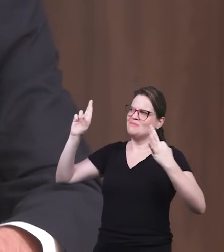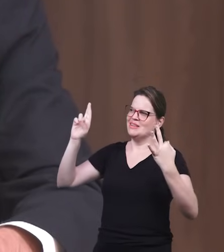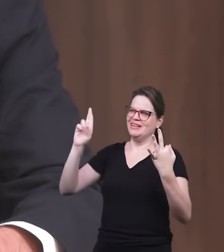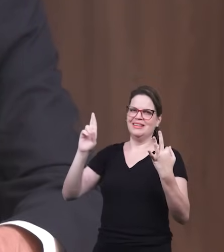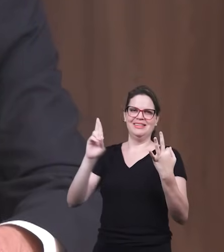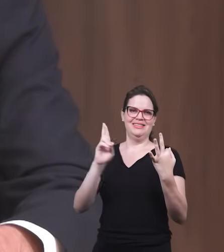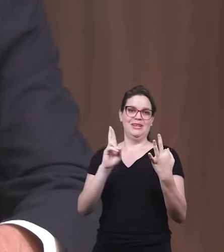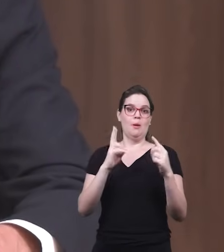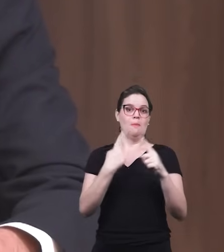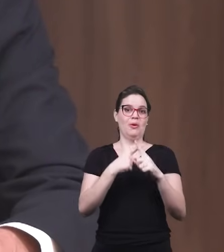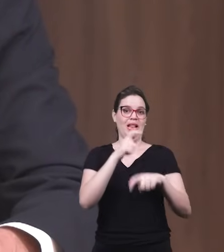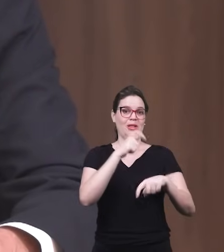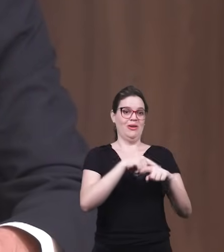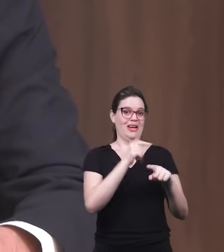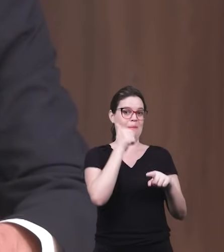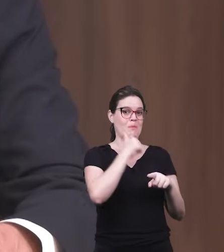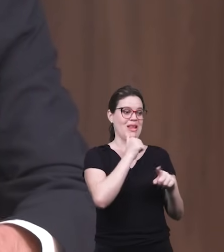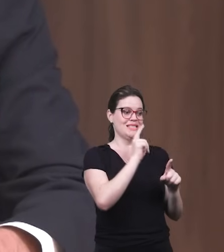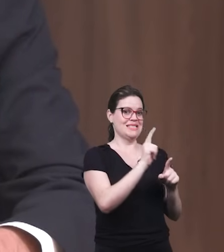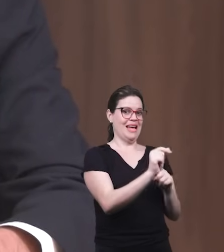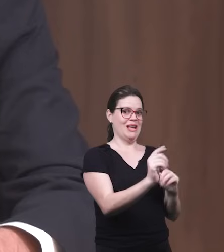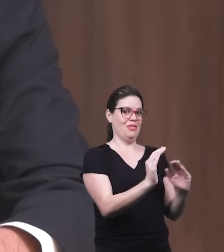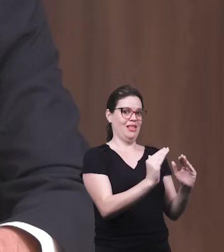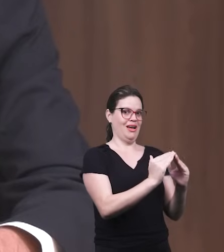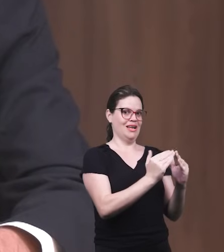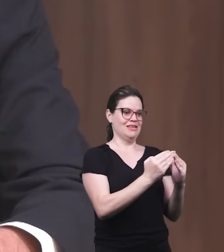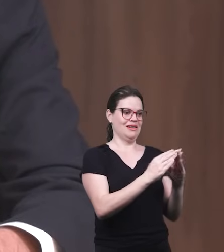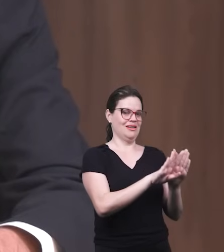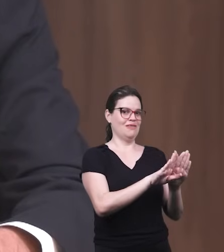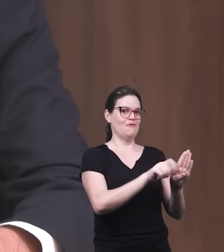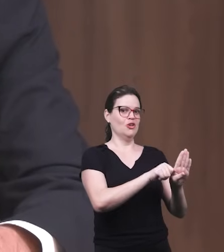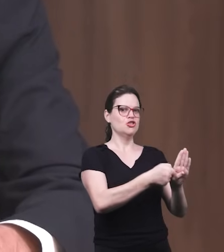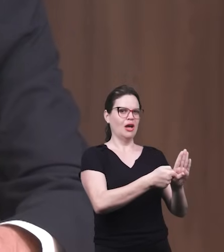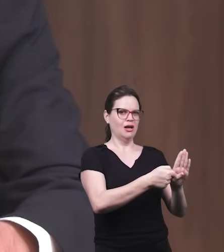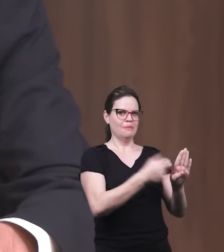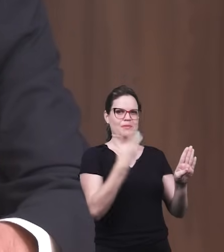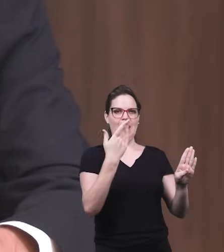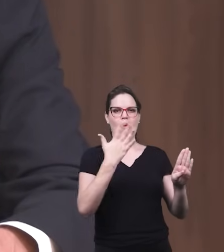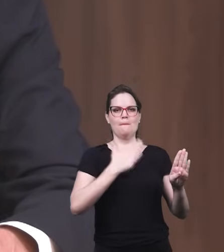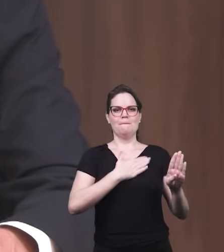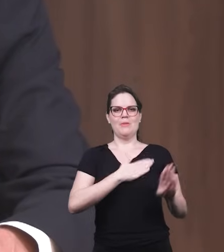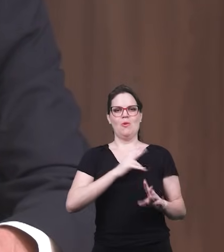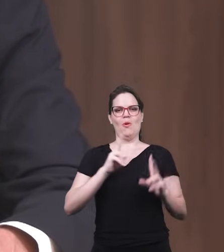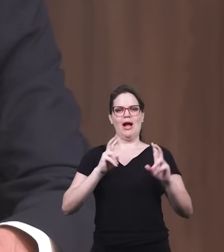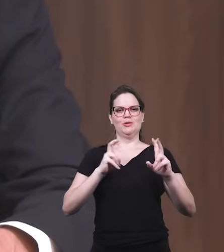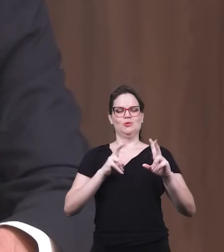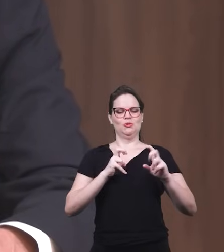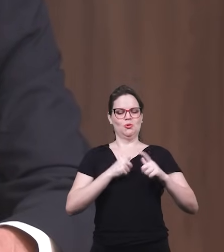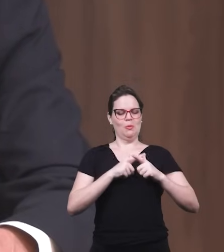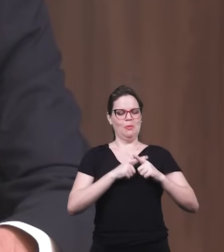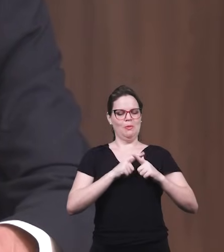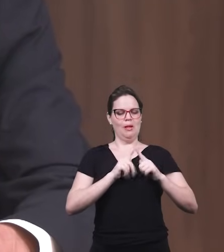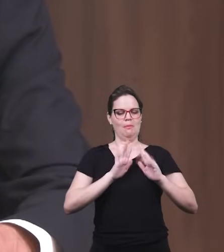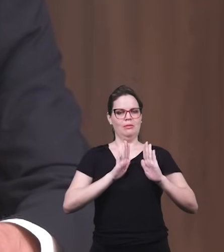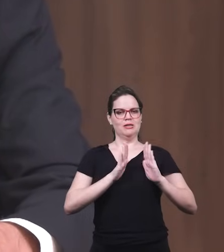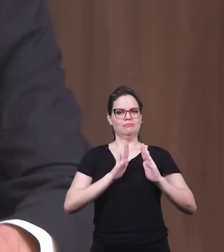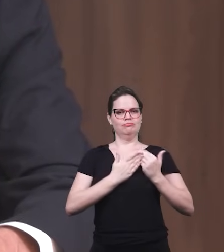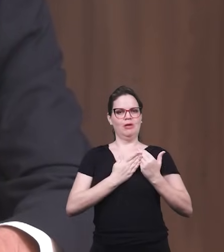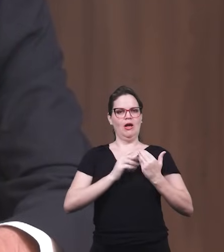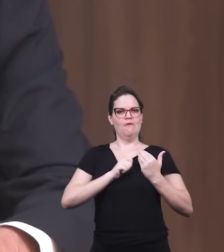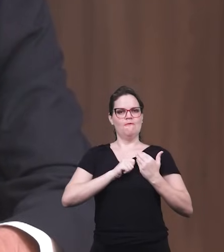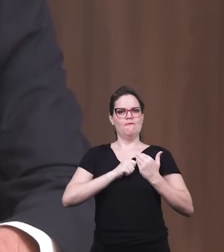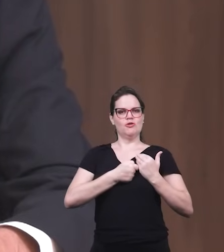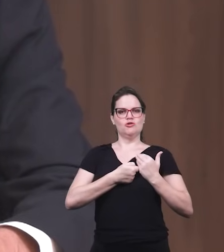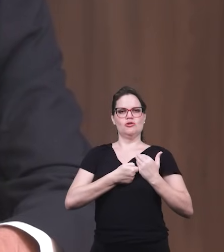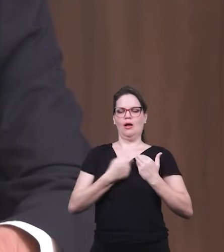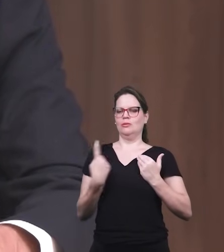casa. Quando ela saiu, ela deixou a porta fechada. São assuntos que estão fechados dentro de nós. Mas ela abriu a porta para o